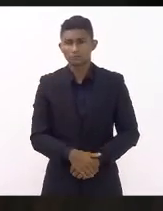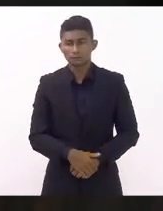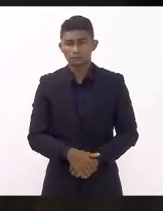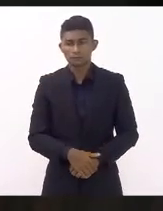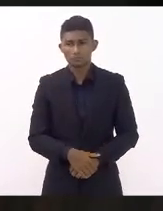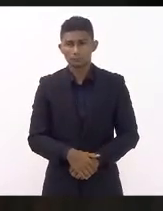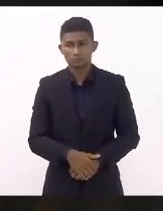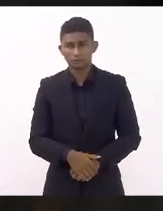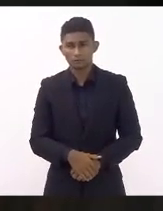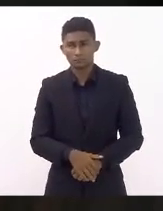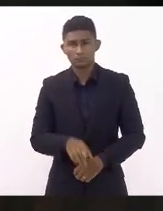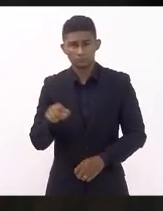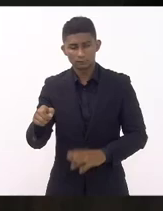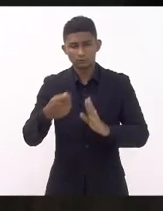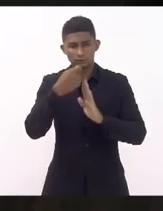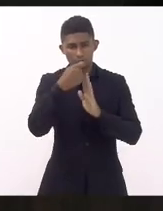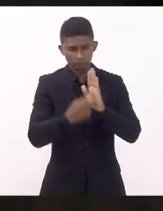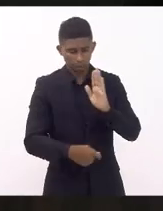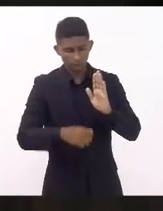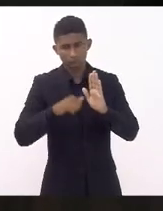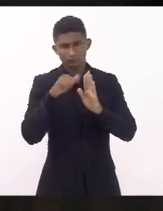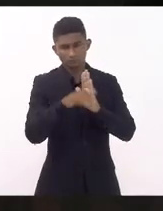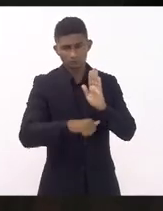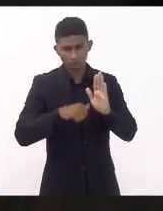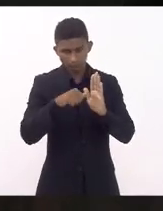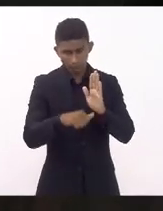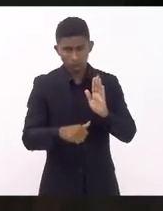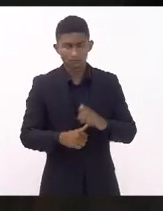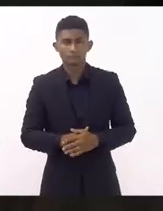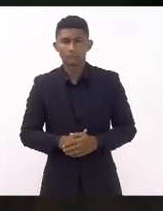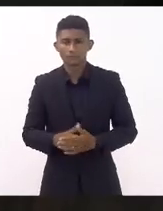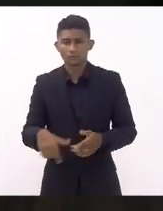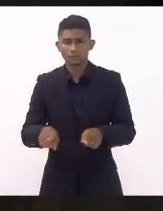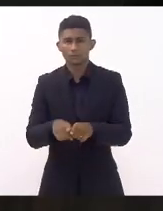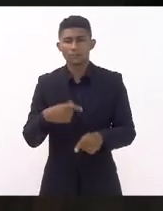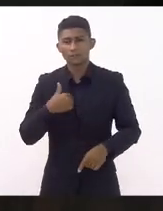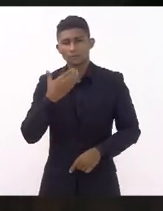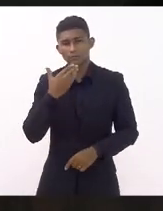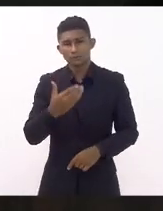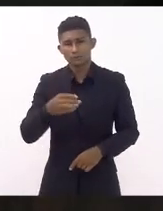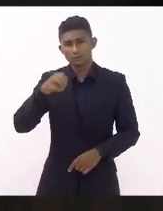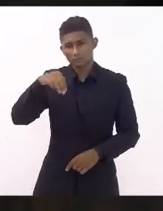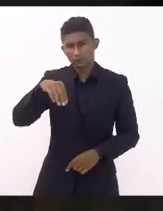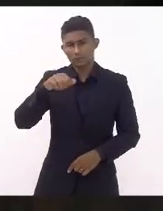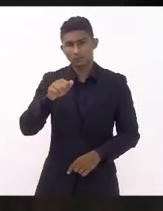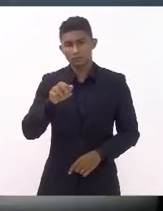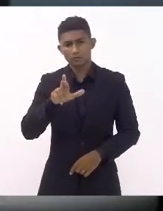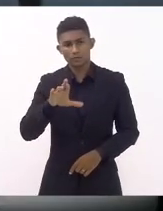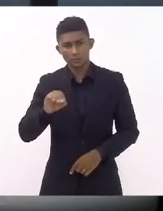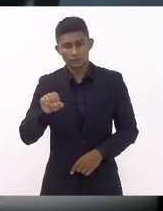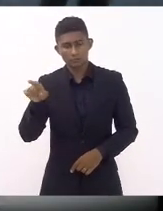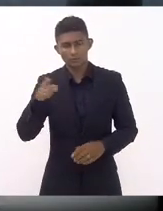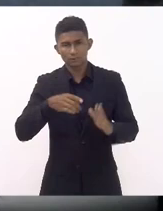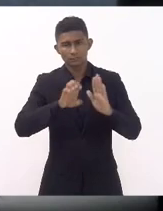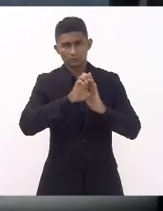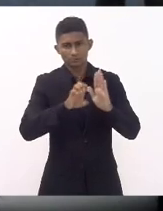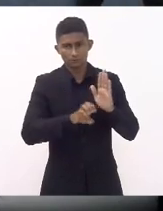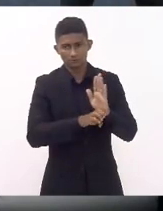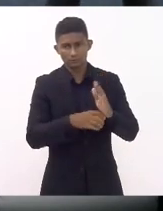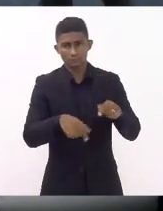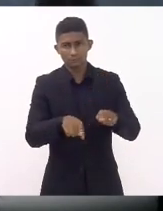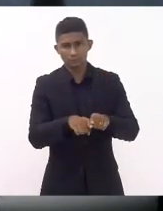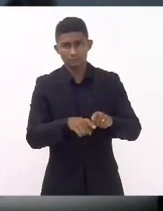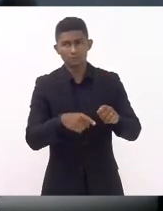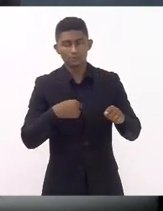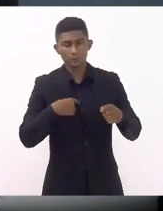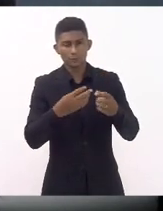Ele faz um ajuste no texto. Eu vou pedir ao Márcio para que possa dar com emenda e eu prejudico a emenda do deputado